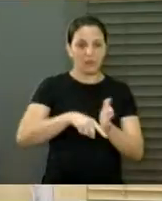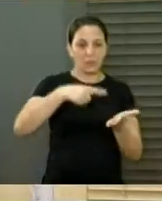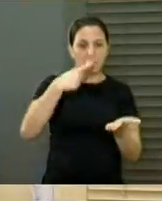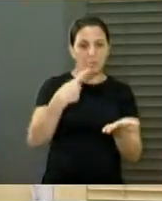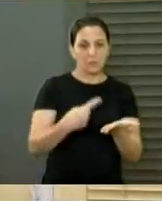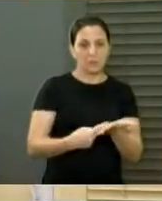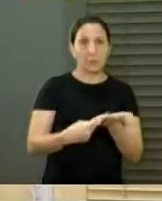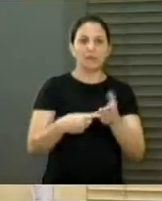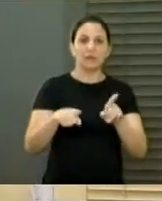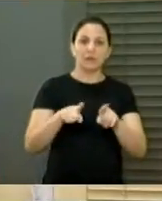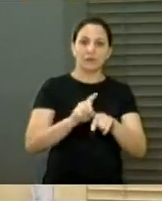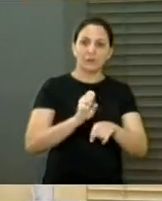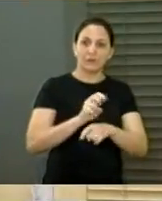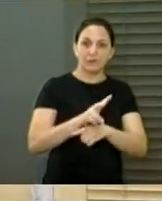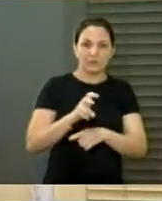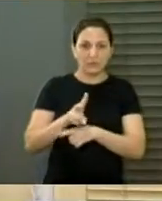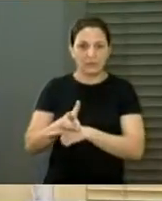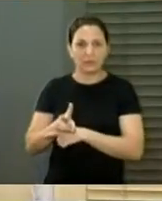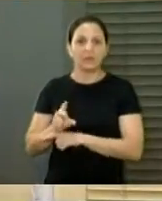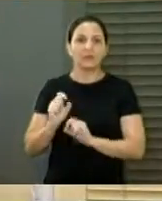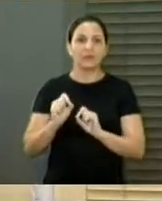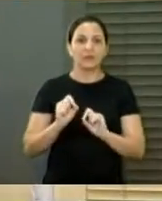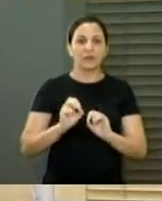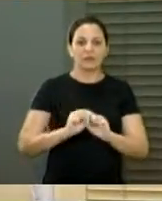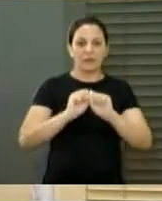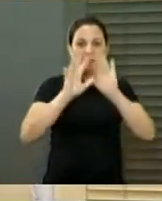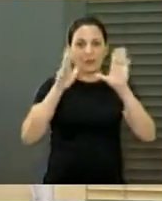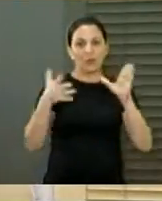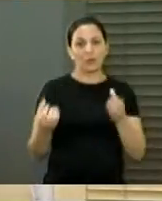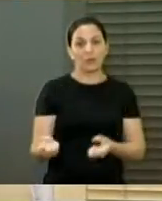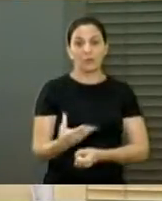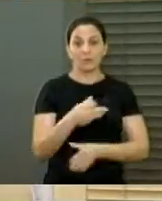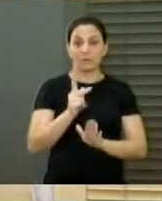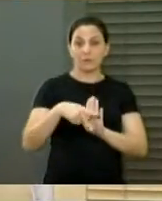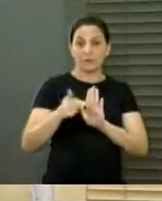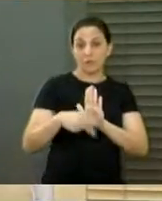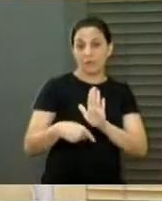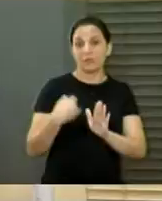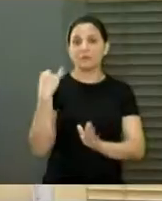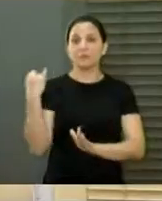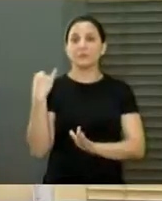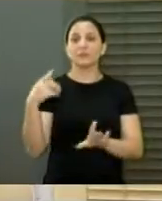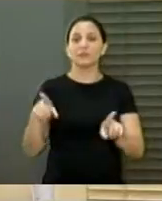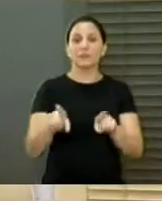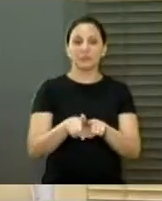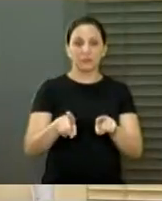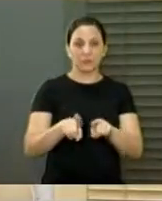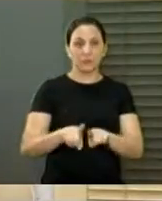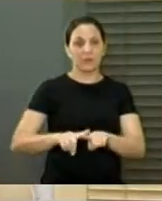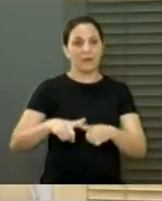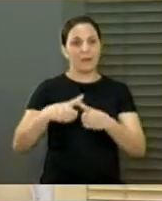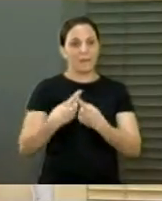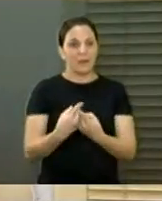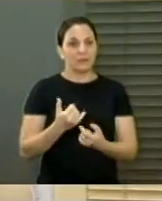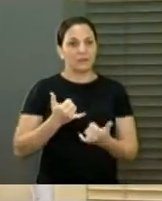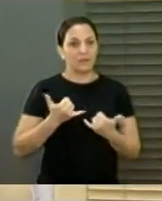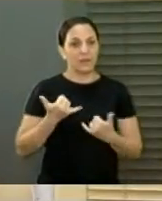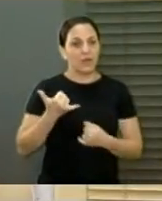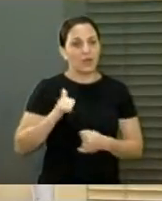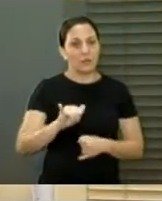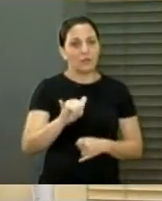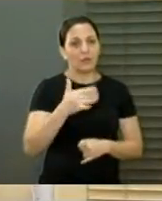e fiscalizadas. Evidentemente que novos projetos também são importantes. Mas aproveito para pedir